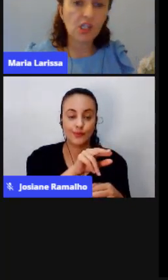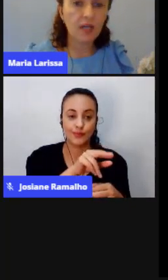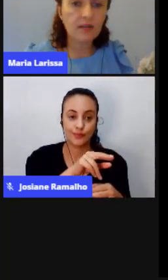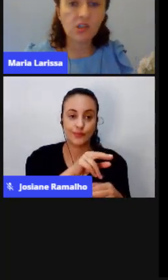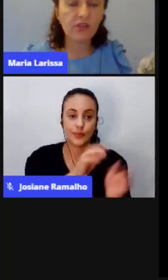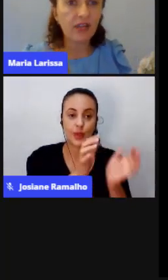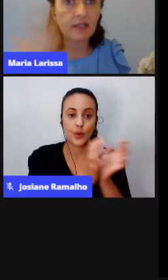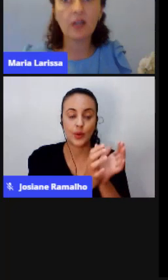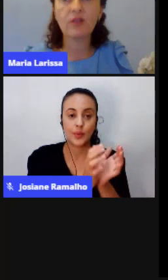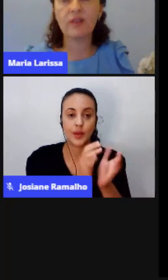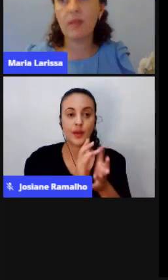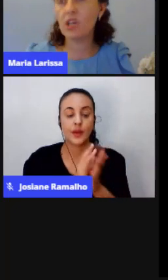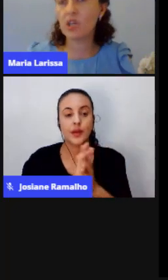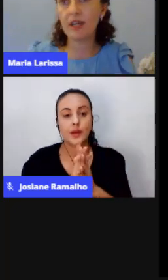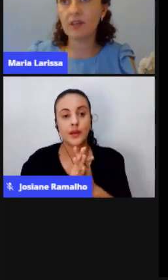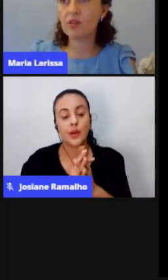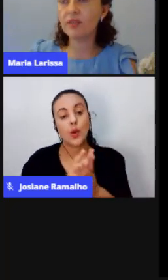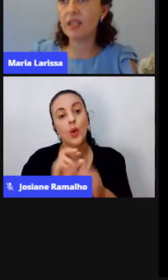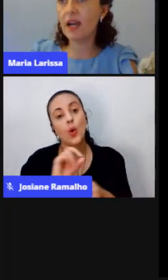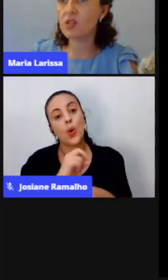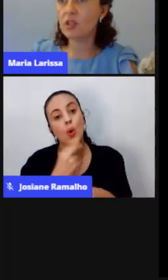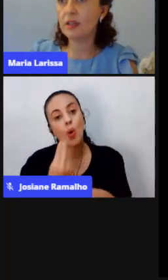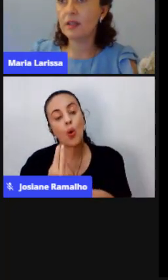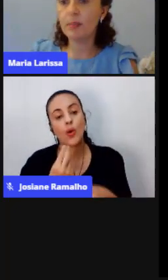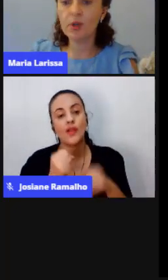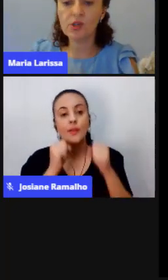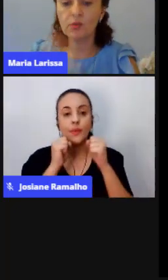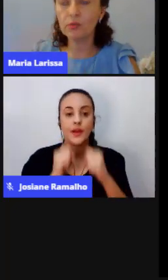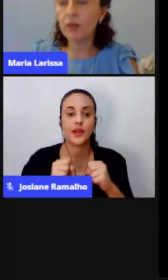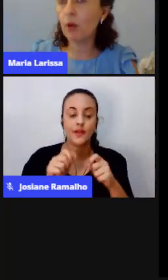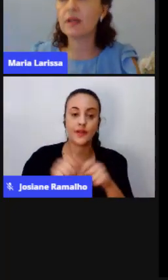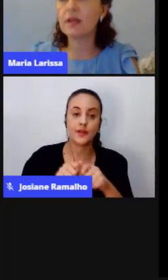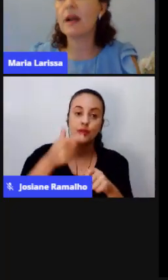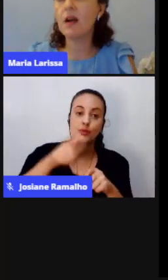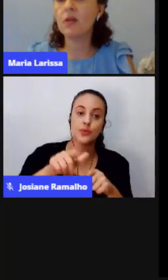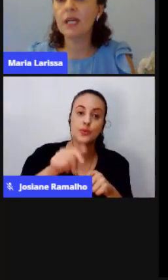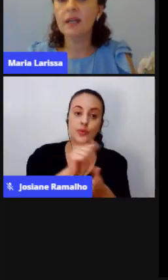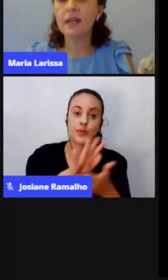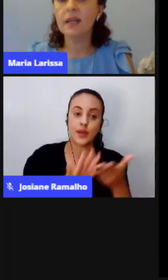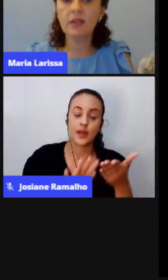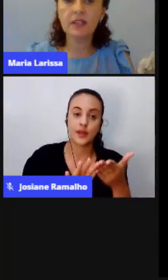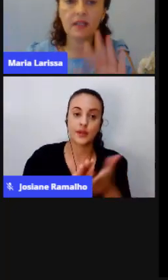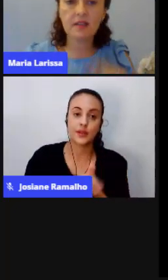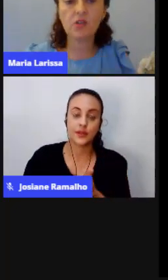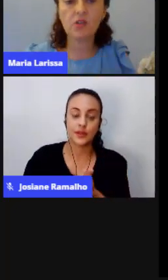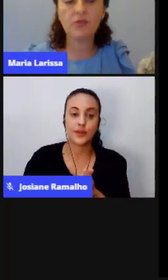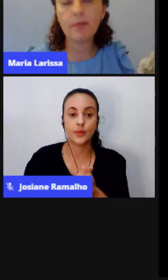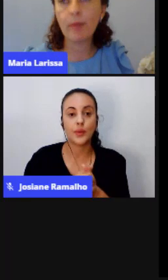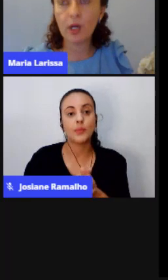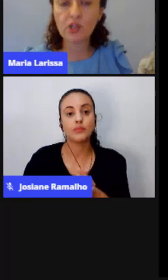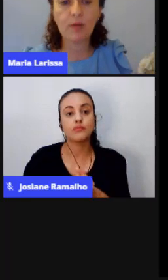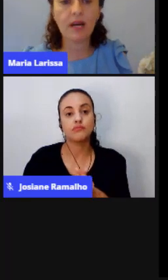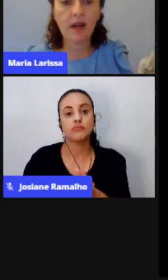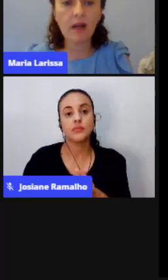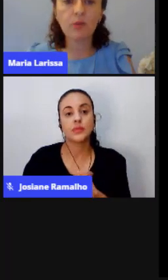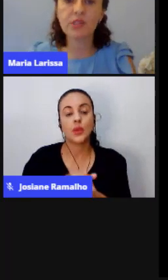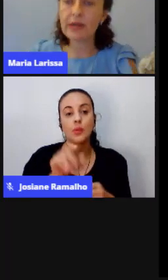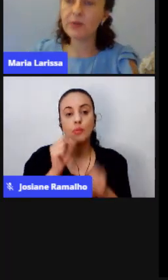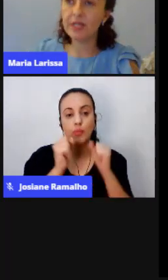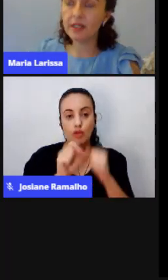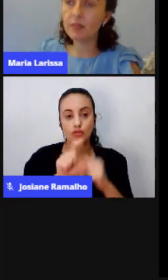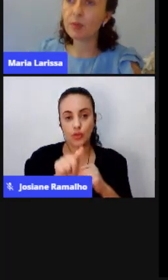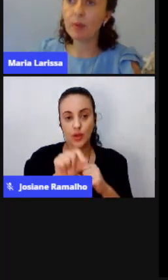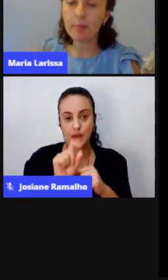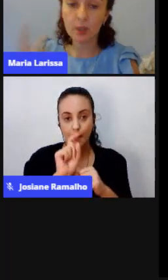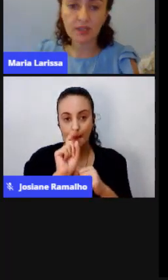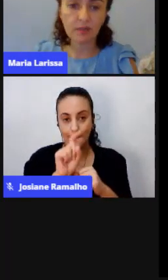ele vai ter a chance de fazer novamente aquela atividade depois de uma outra aula. Então, é interessante, você pode marcar,